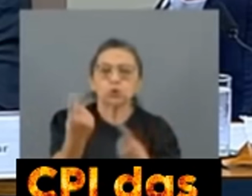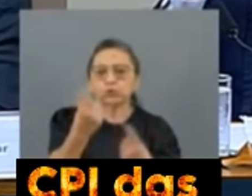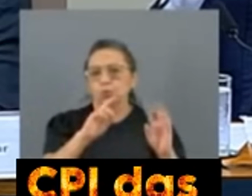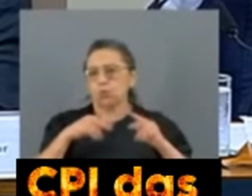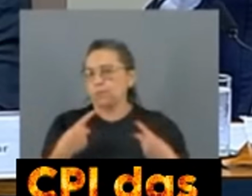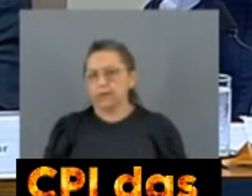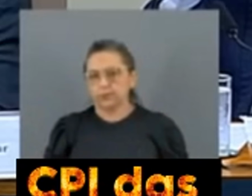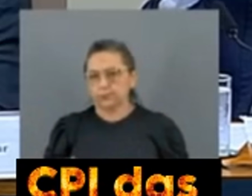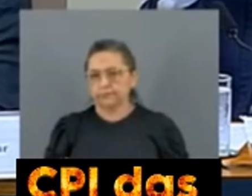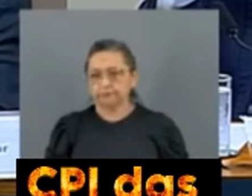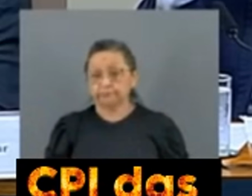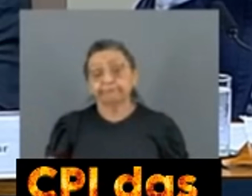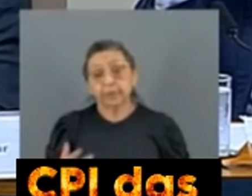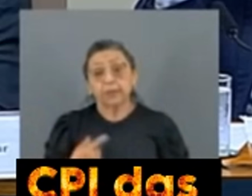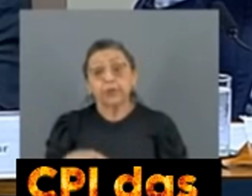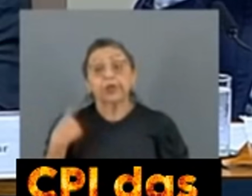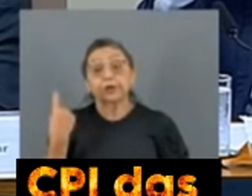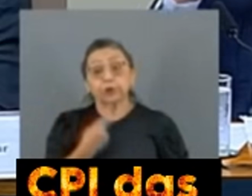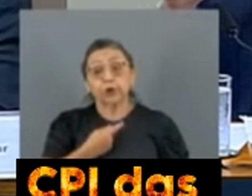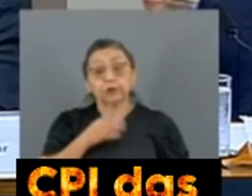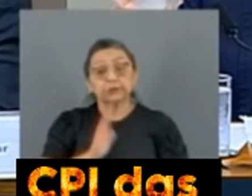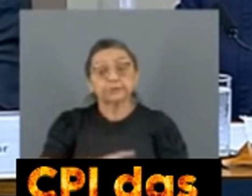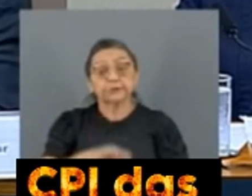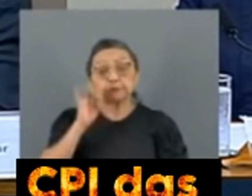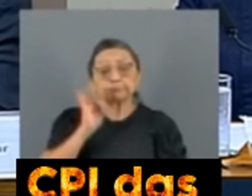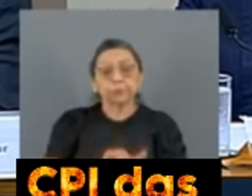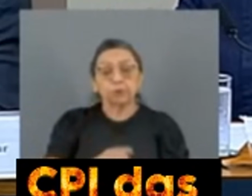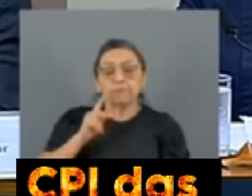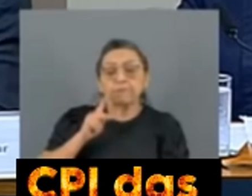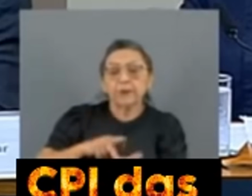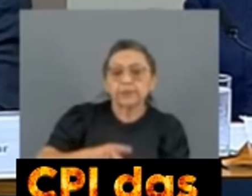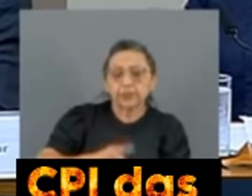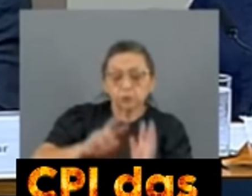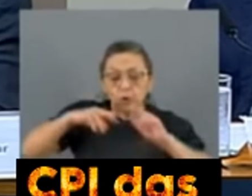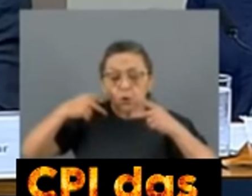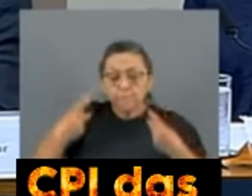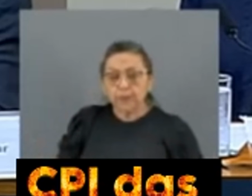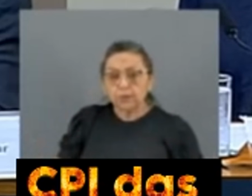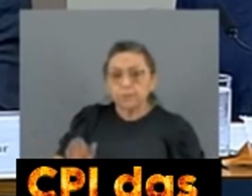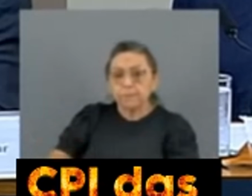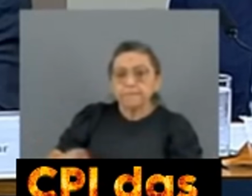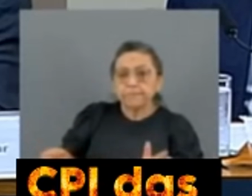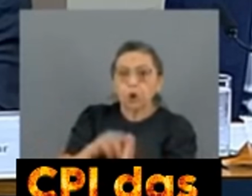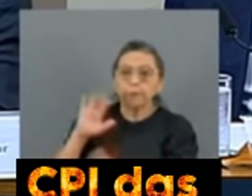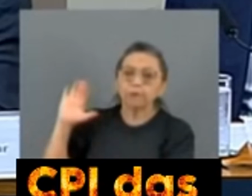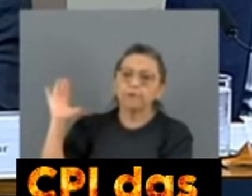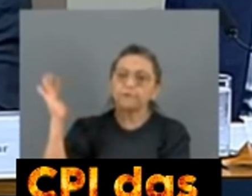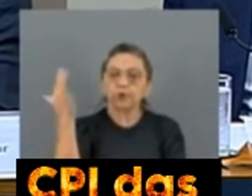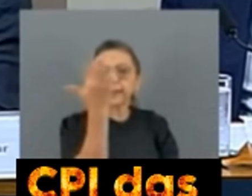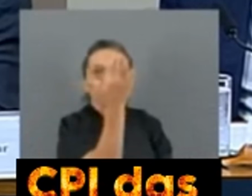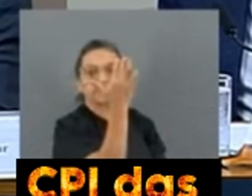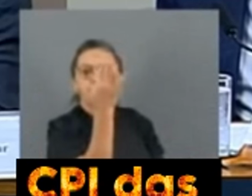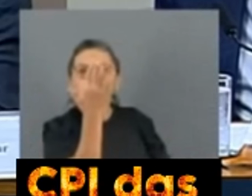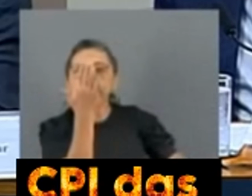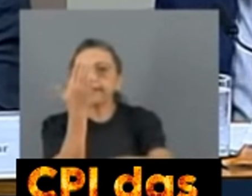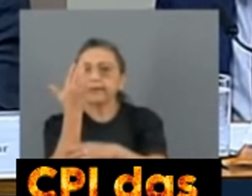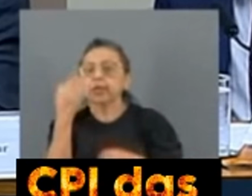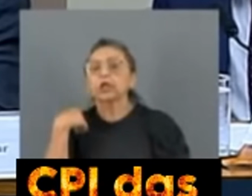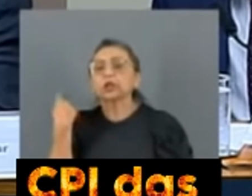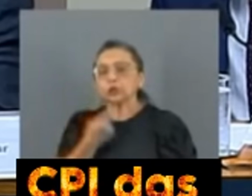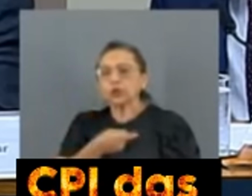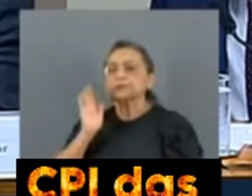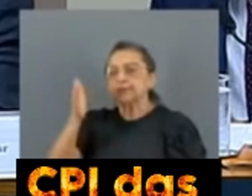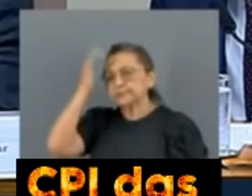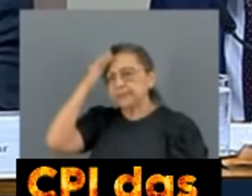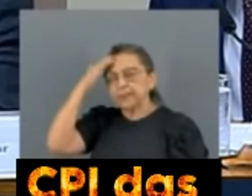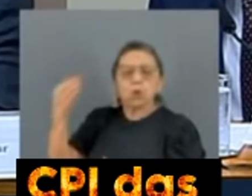humano, porque nós somos os verdadeiros seres humanos da floresta. Nós já